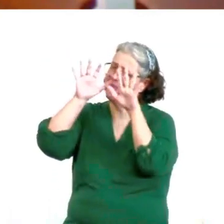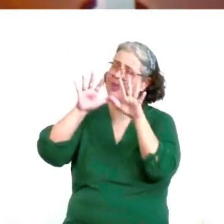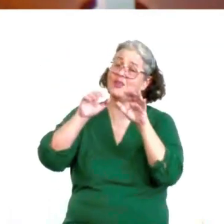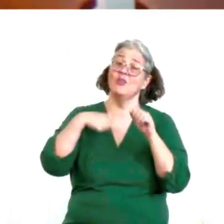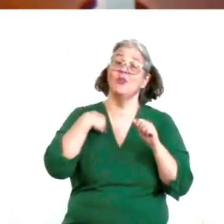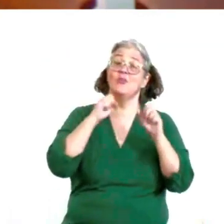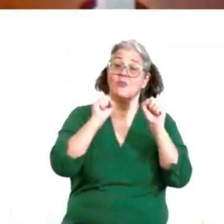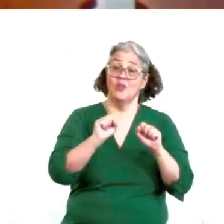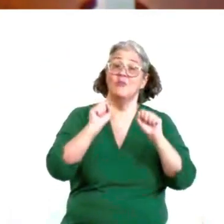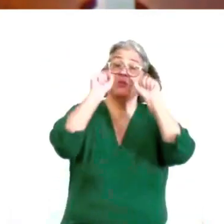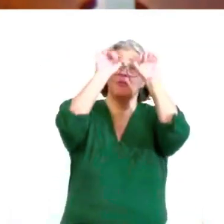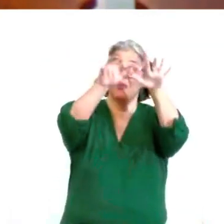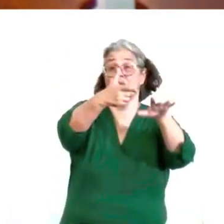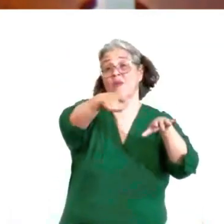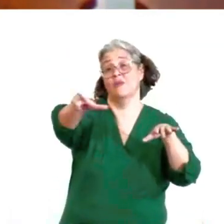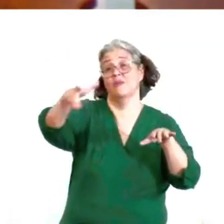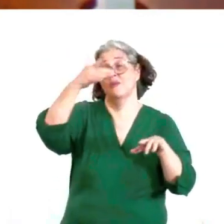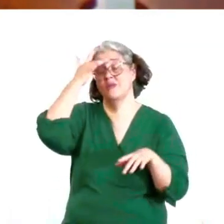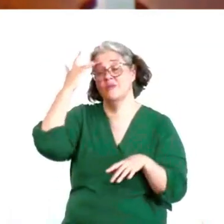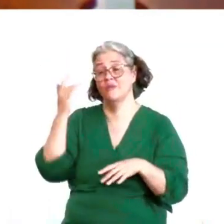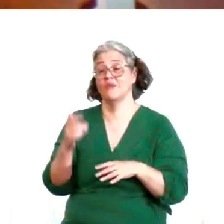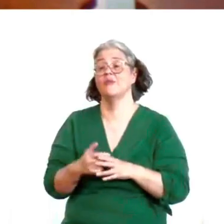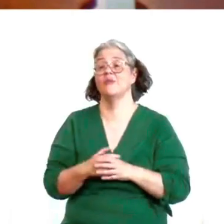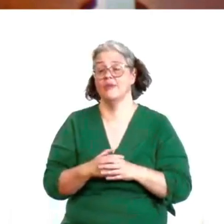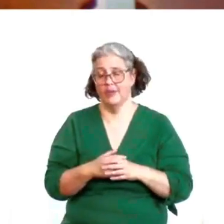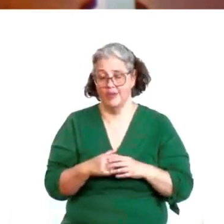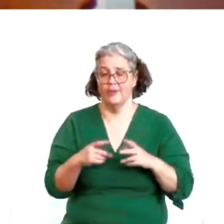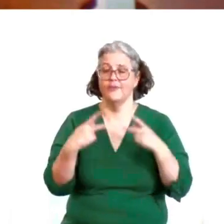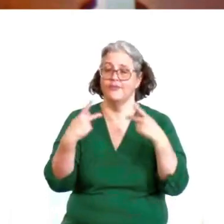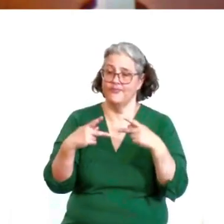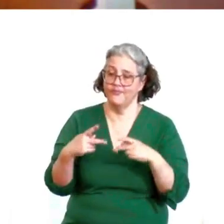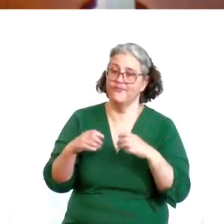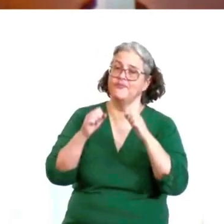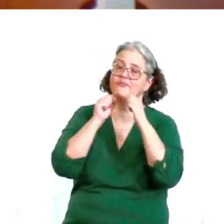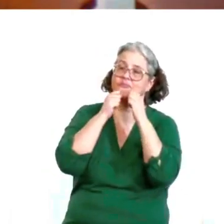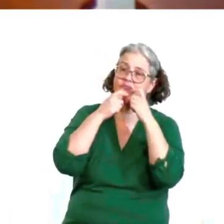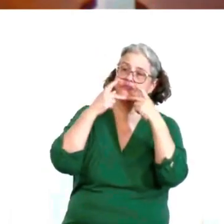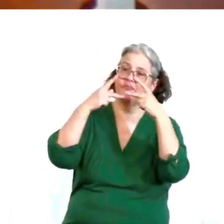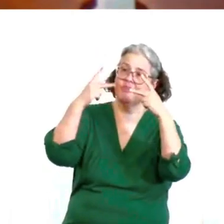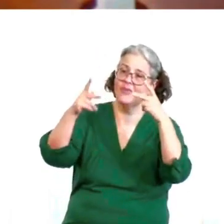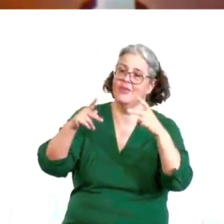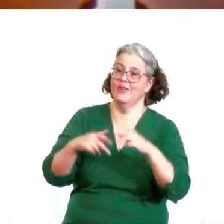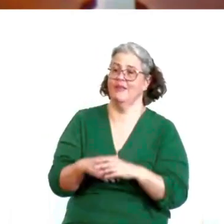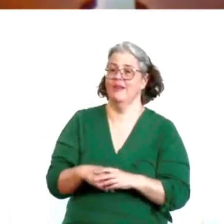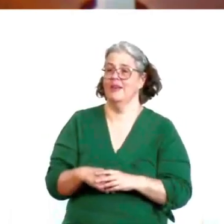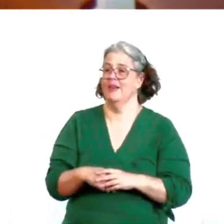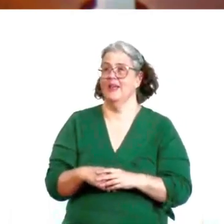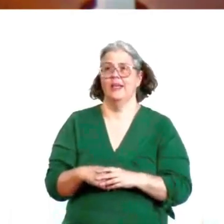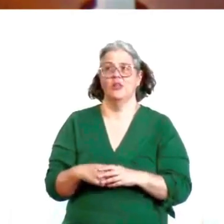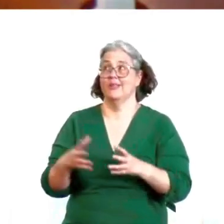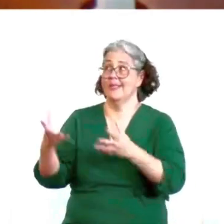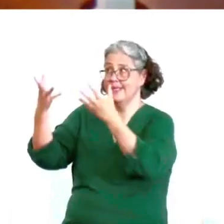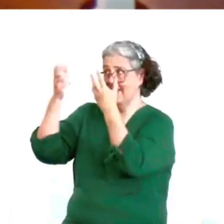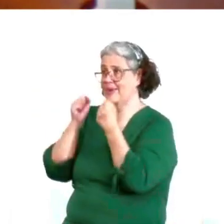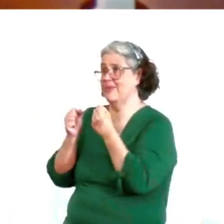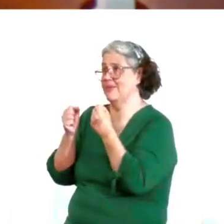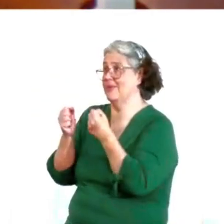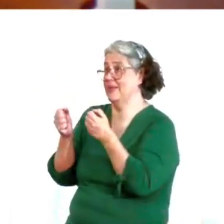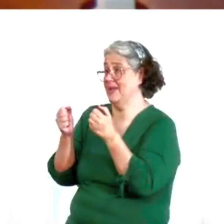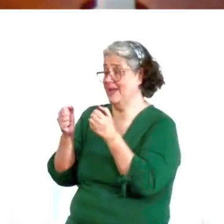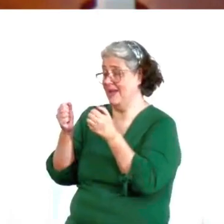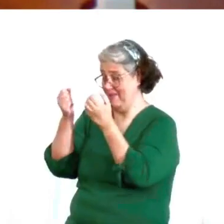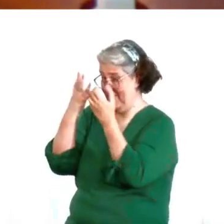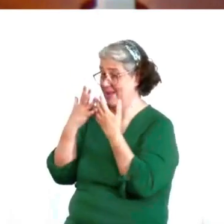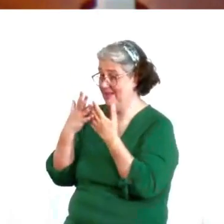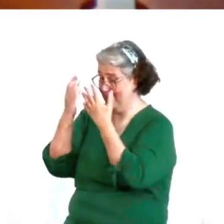uma bênção extraordinária que Deus nos deu. Nós portamos ela, não para ficar com ela guardada no